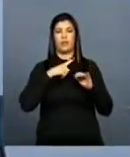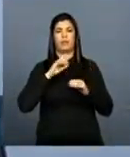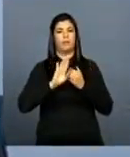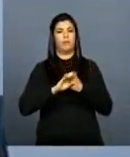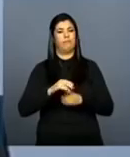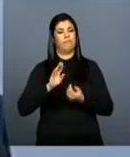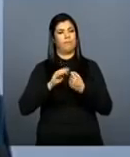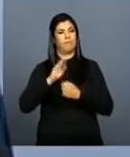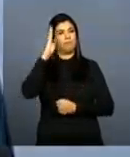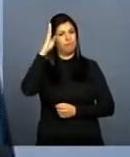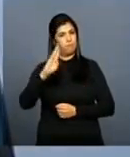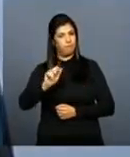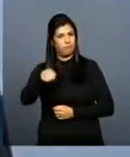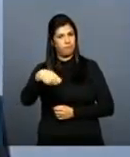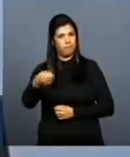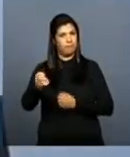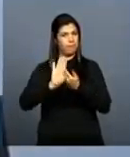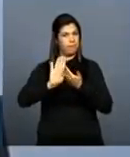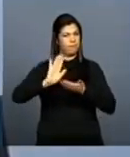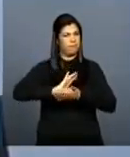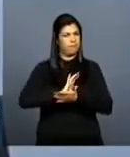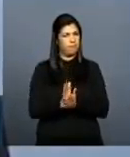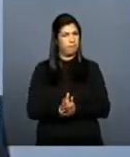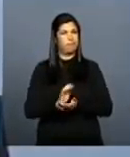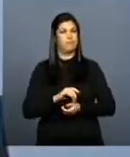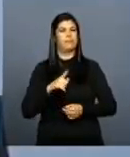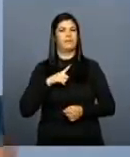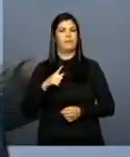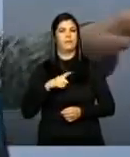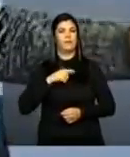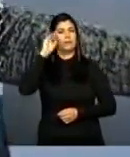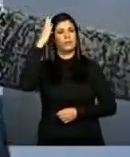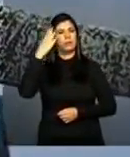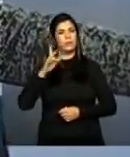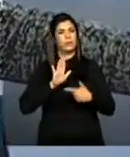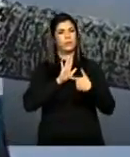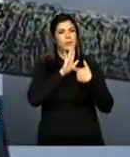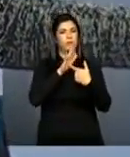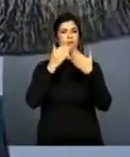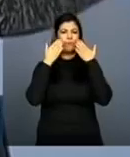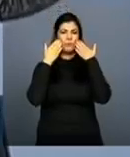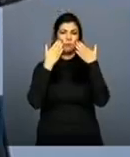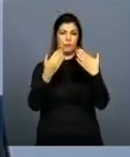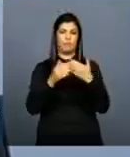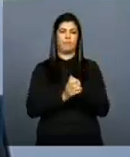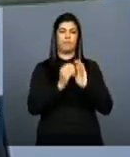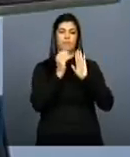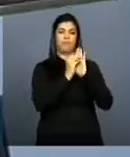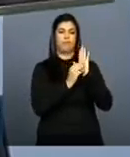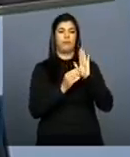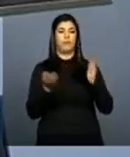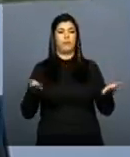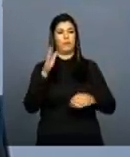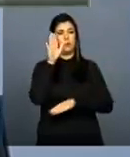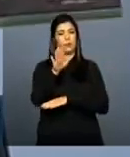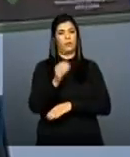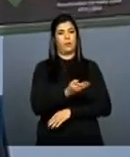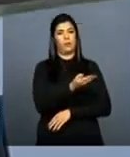esse seminário tratando da inclusão produtiva, encerrando e prestando contas para vocês. Hoje à tarde vocês vão